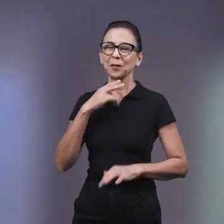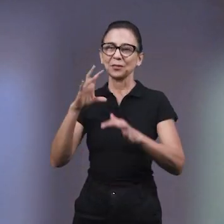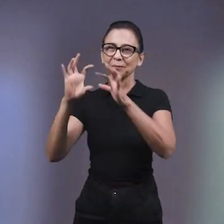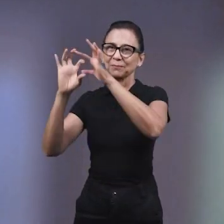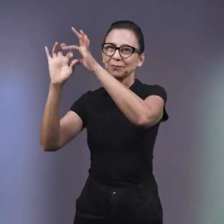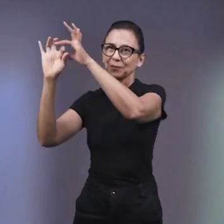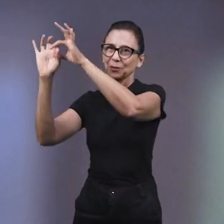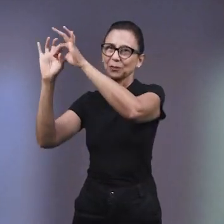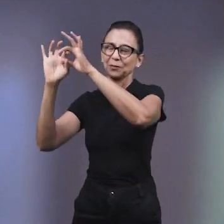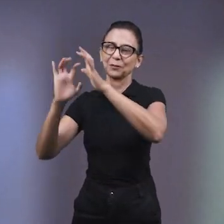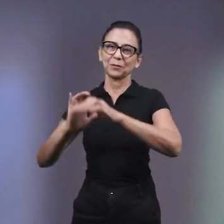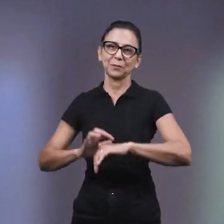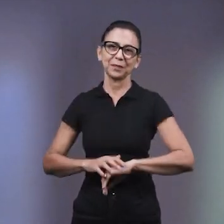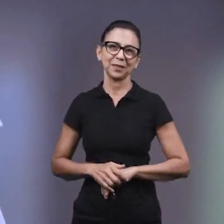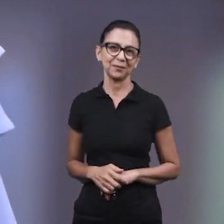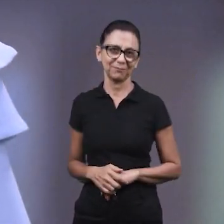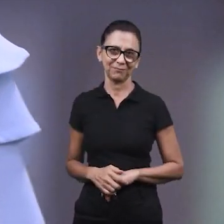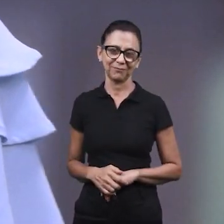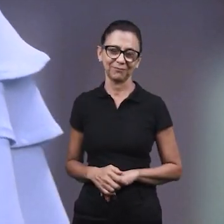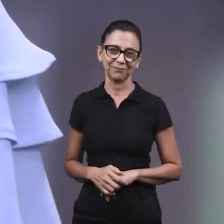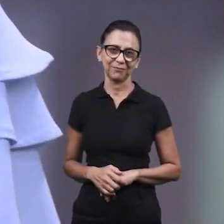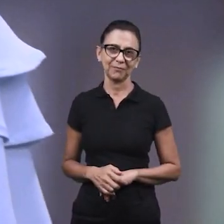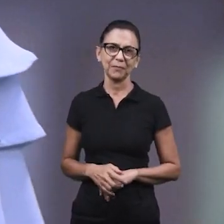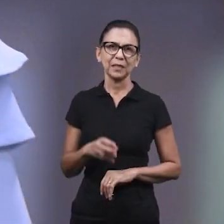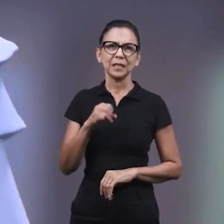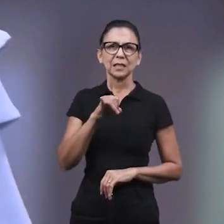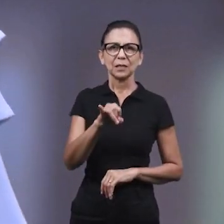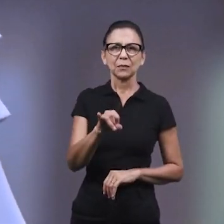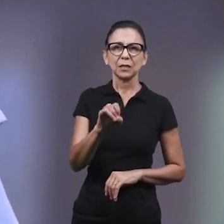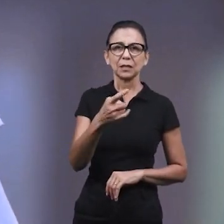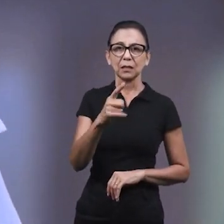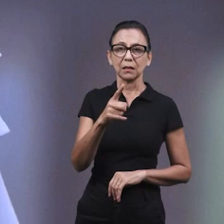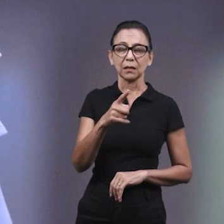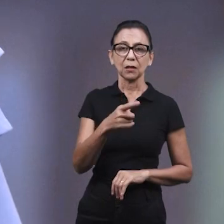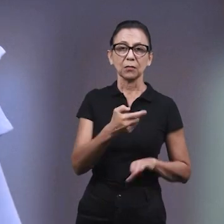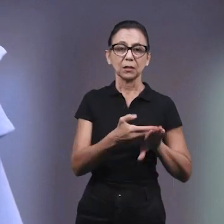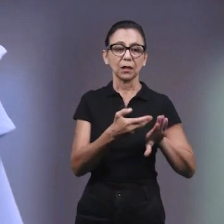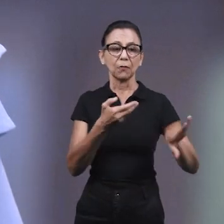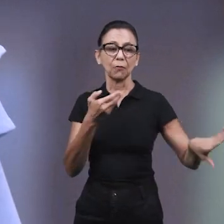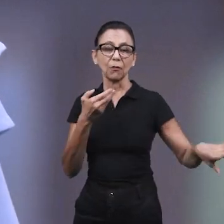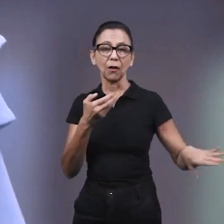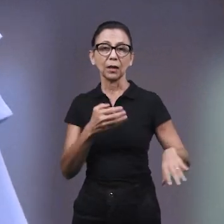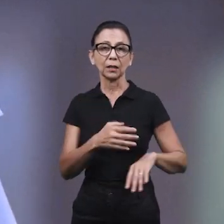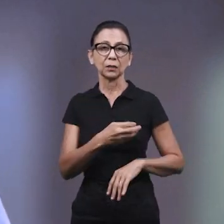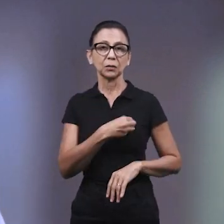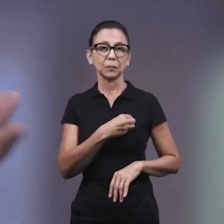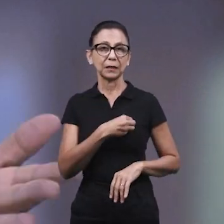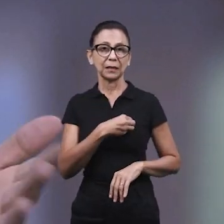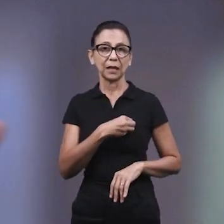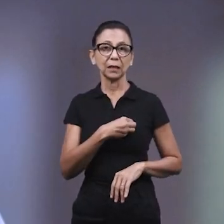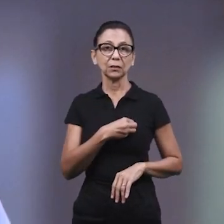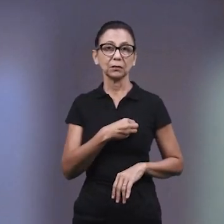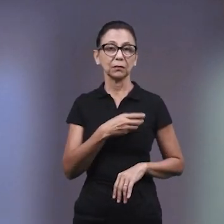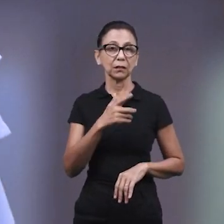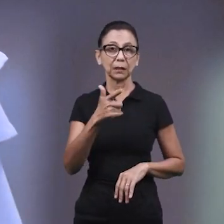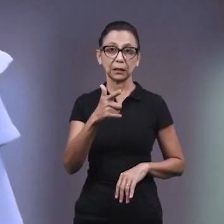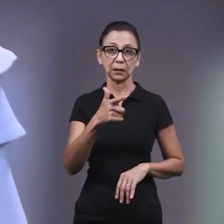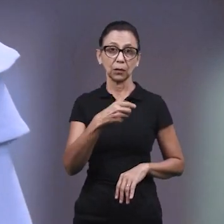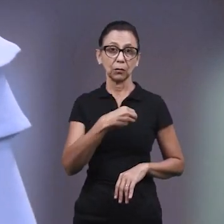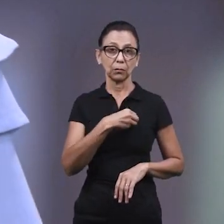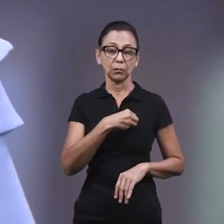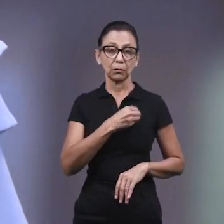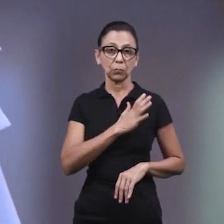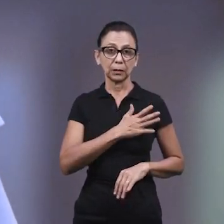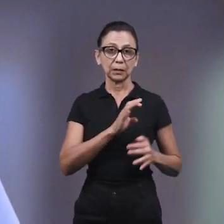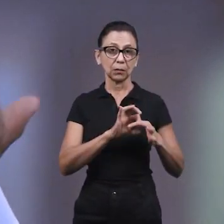sem santificação, ninguém verá a Deus. E o que é santificação? É ter o coração limpo do pecado.